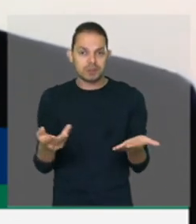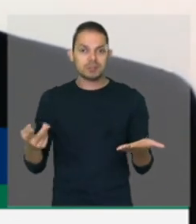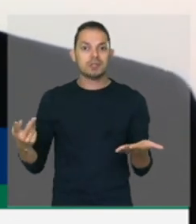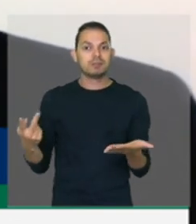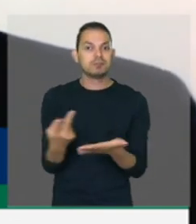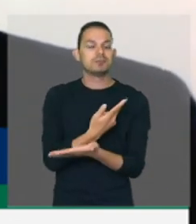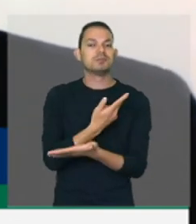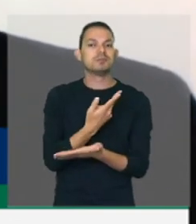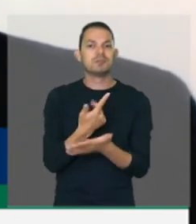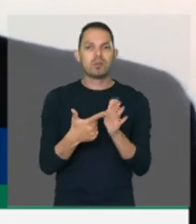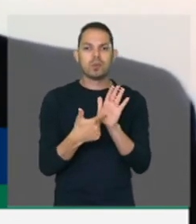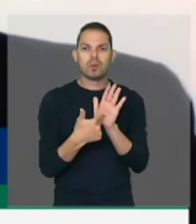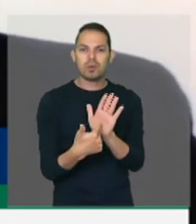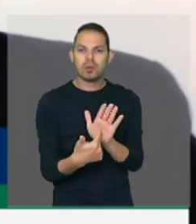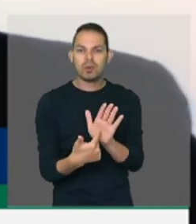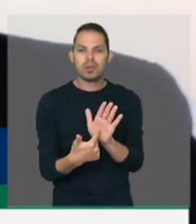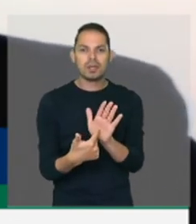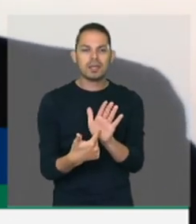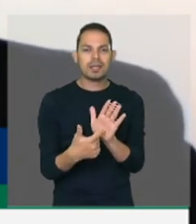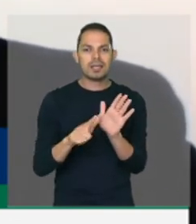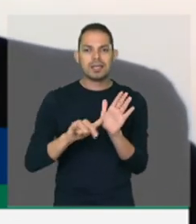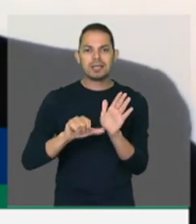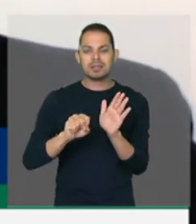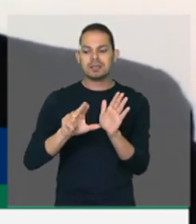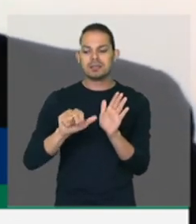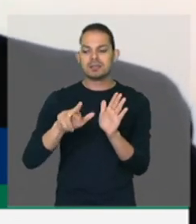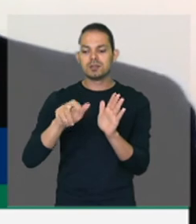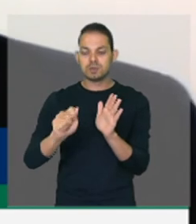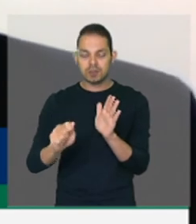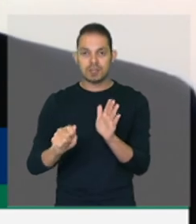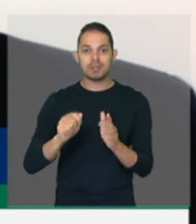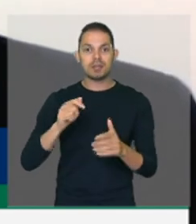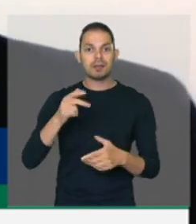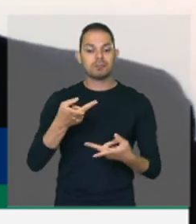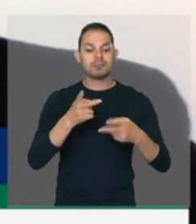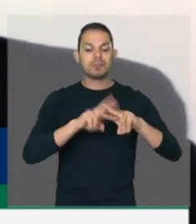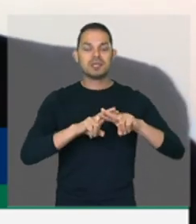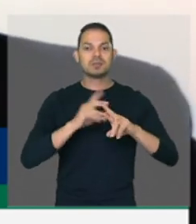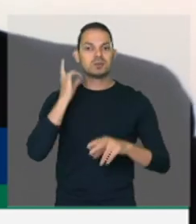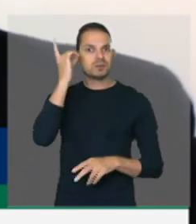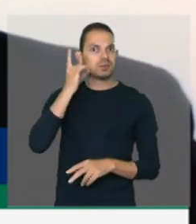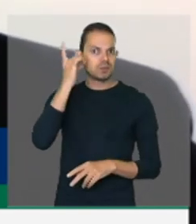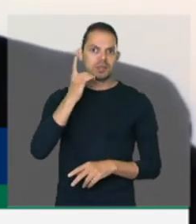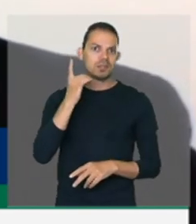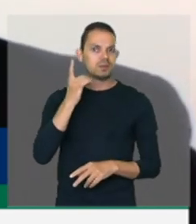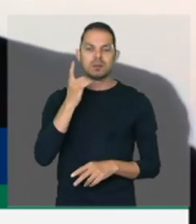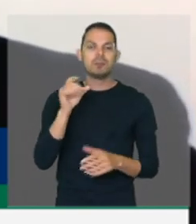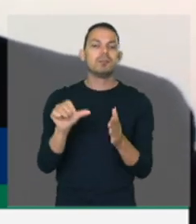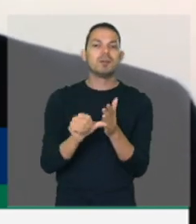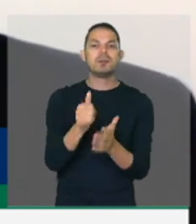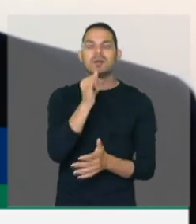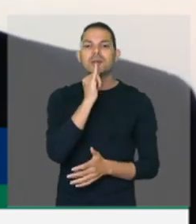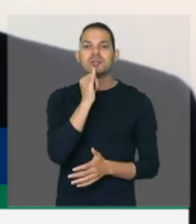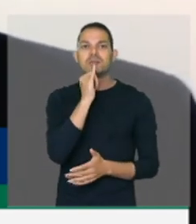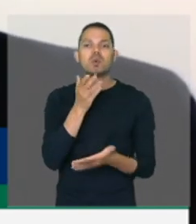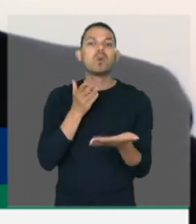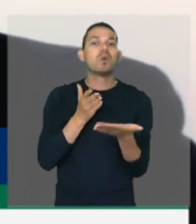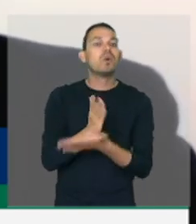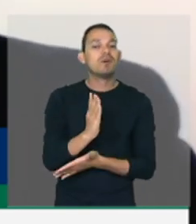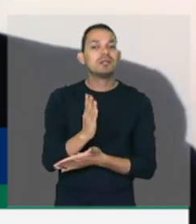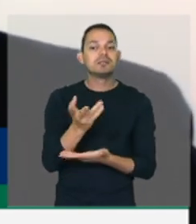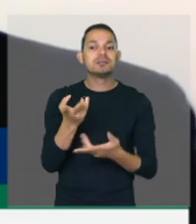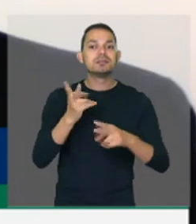mostram que não há lisura na prisão do deputado federal. O primeiro foi a própria convalidação